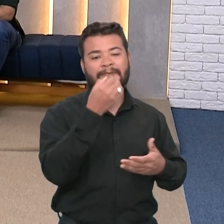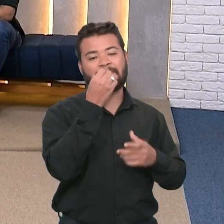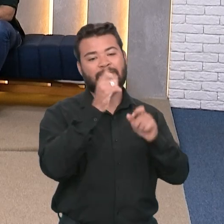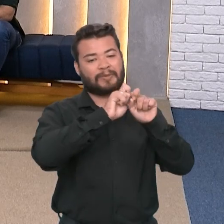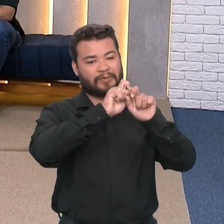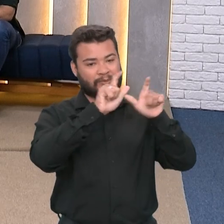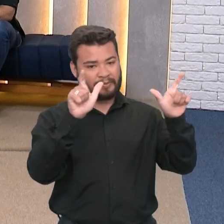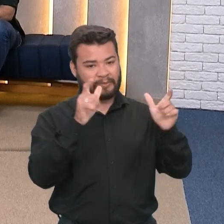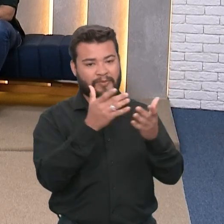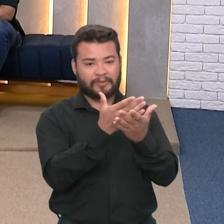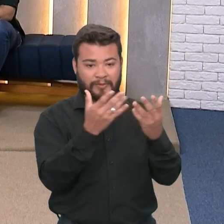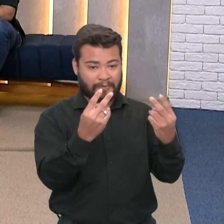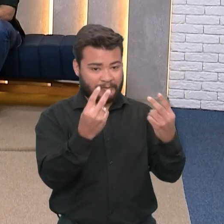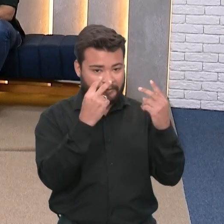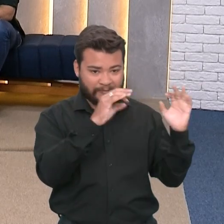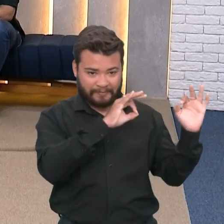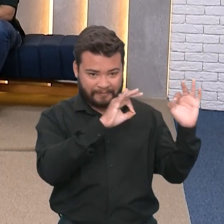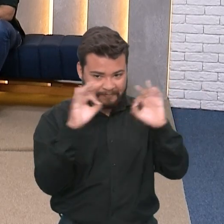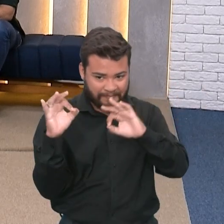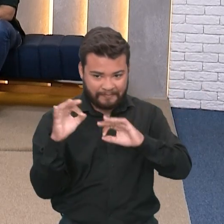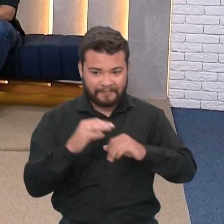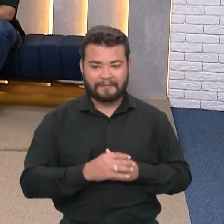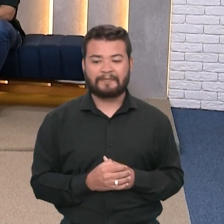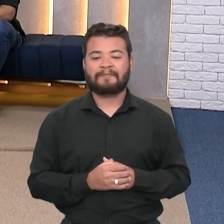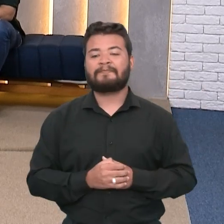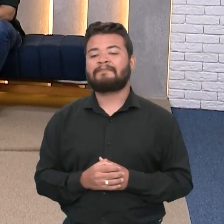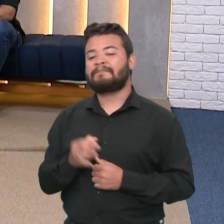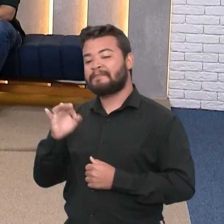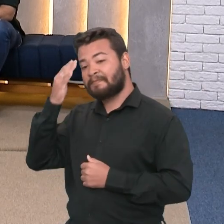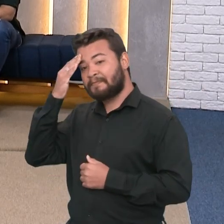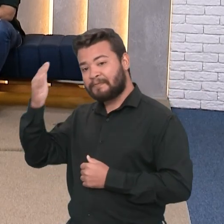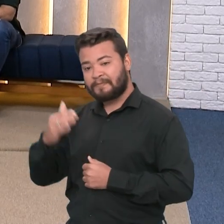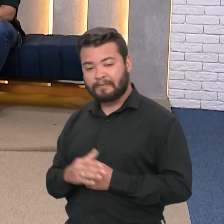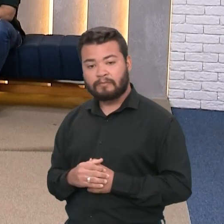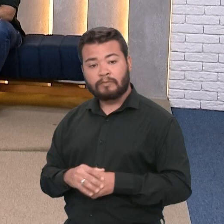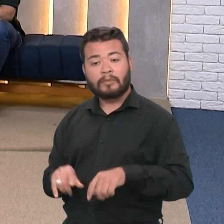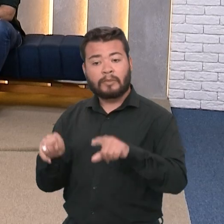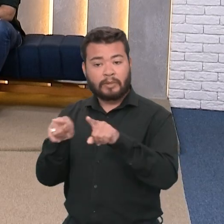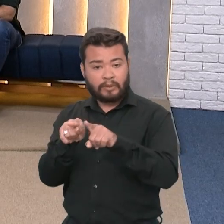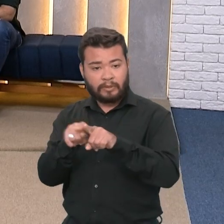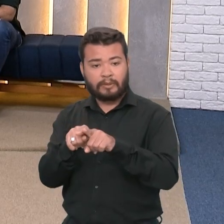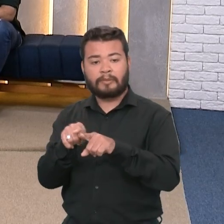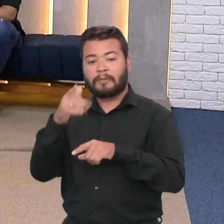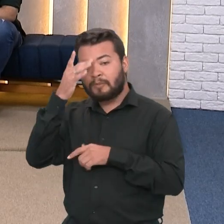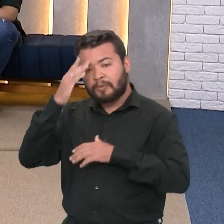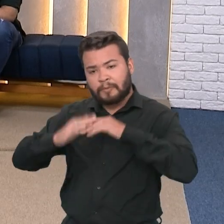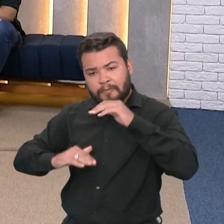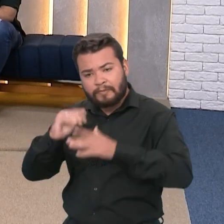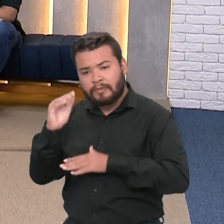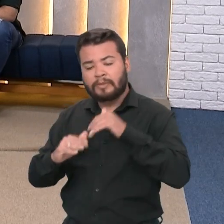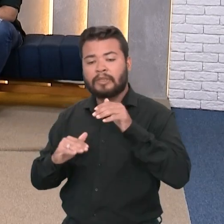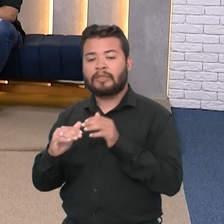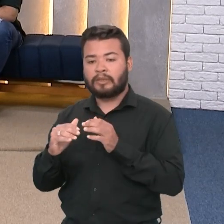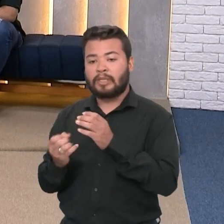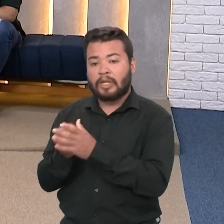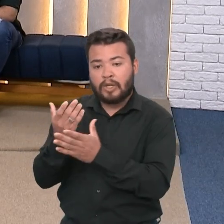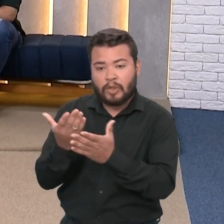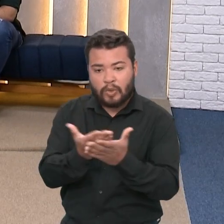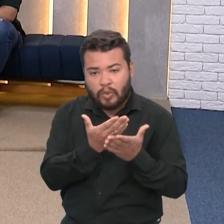dia para quem nos ouve e nos assiste. Muito obrigado. Com a gente também o ecólogo e doutorando em Ecologia e Evolução